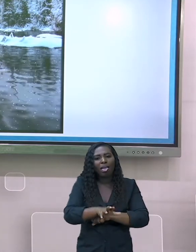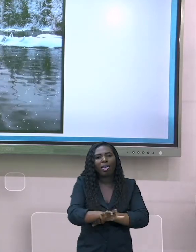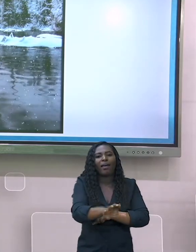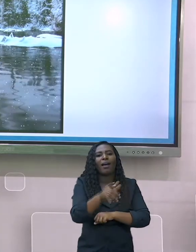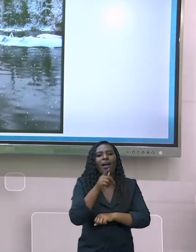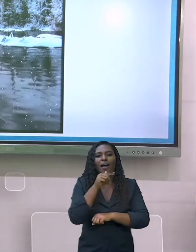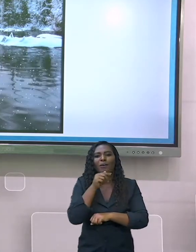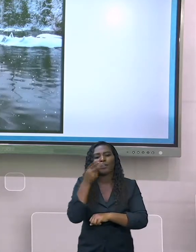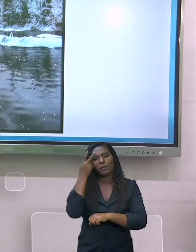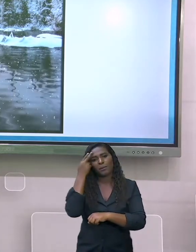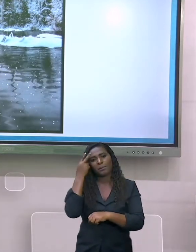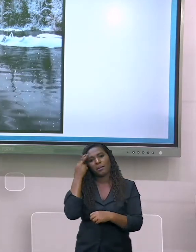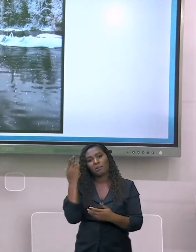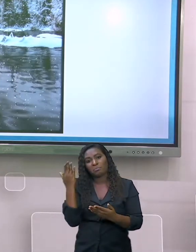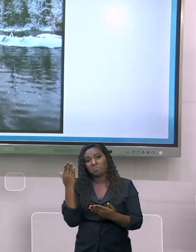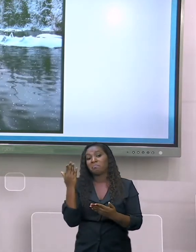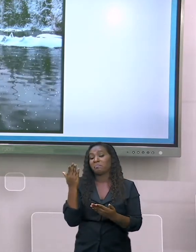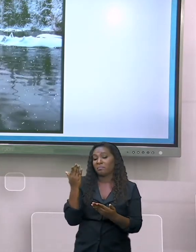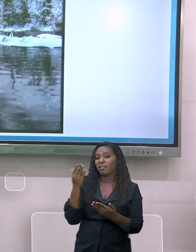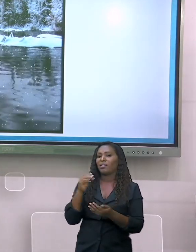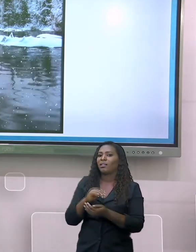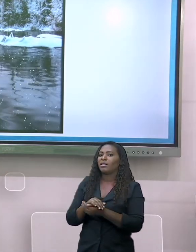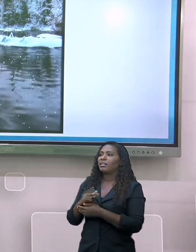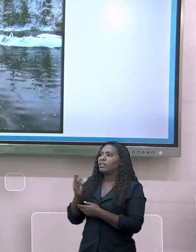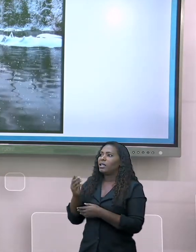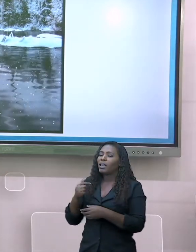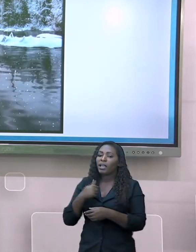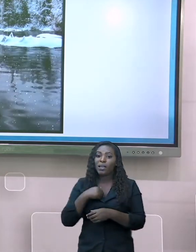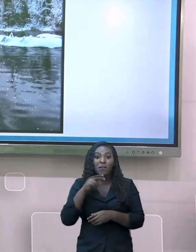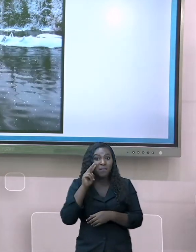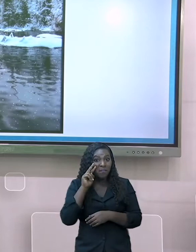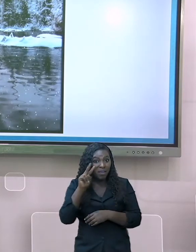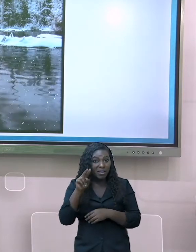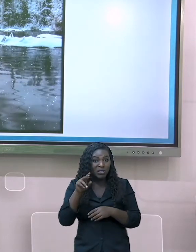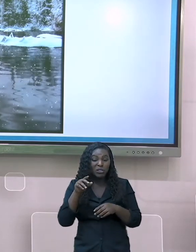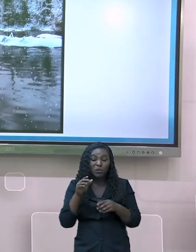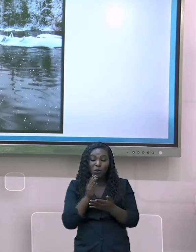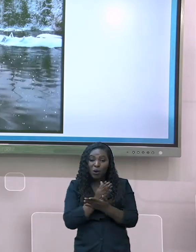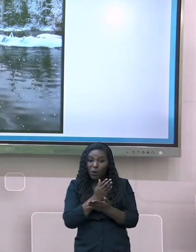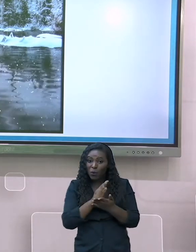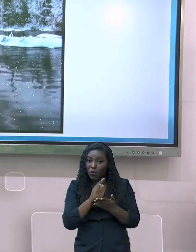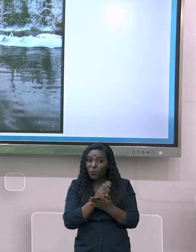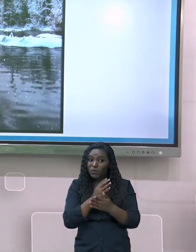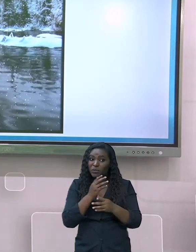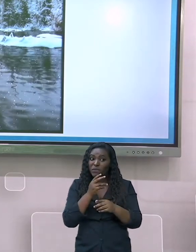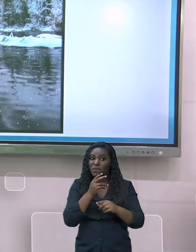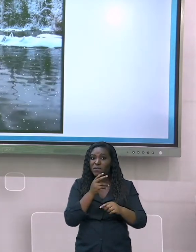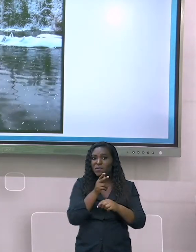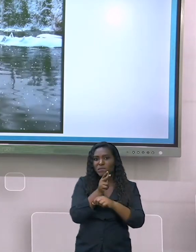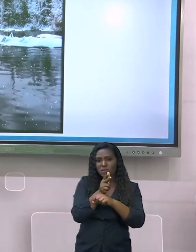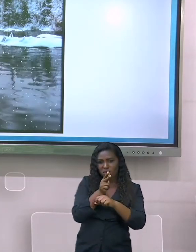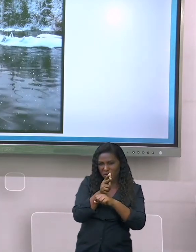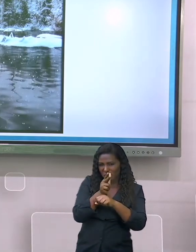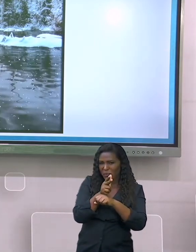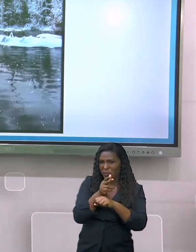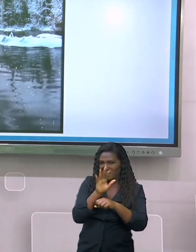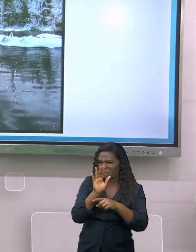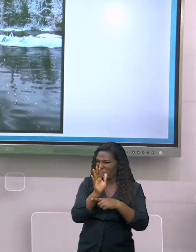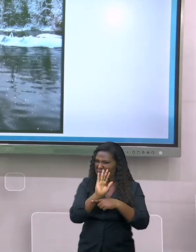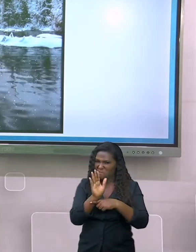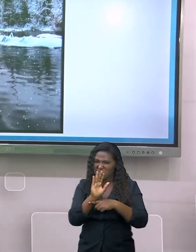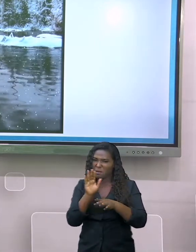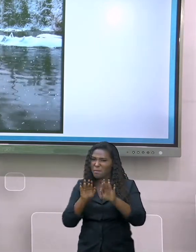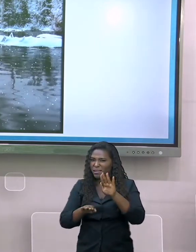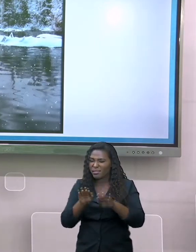todo, e no inverno, tá? Alguns lugares onde, quando chega a primavera, o